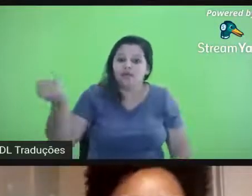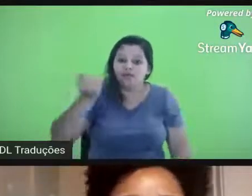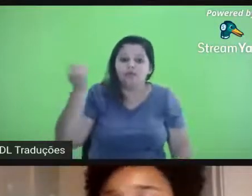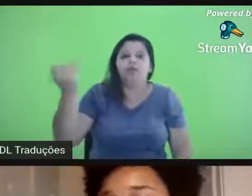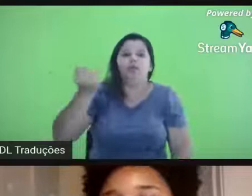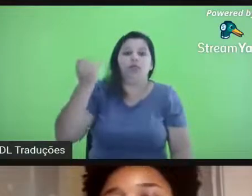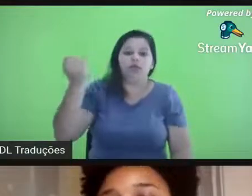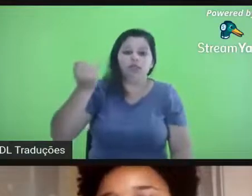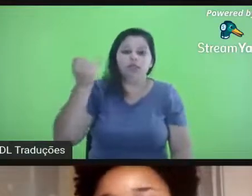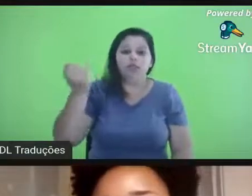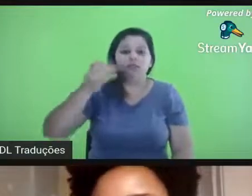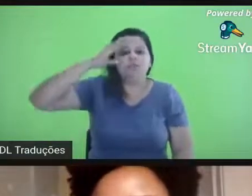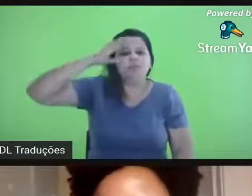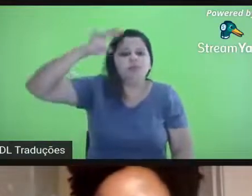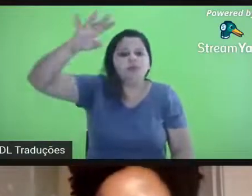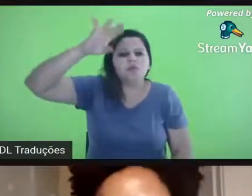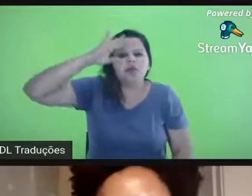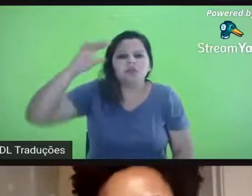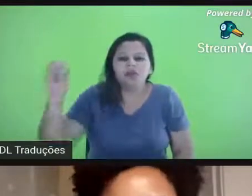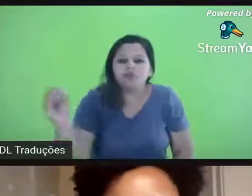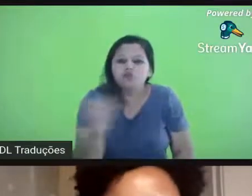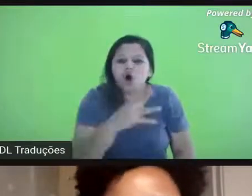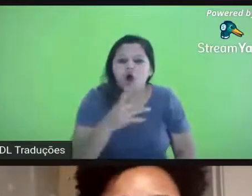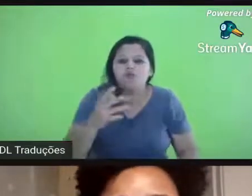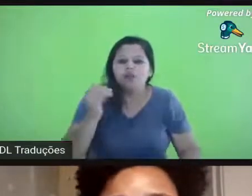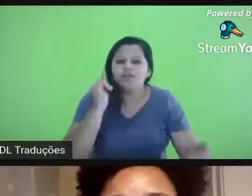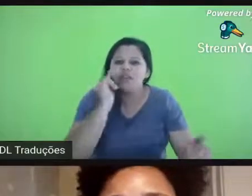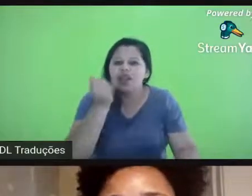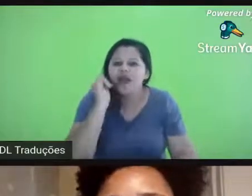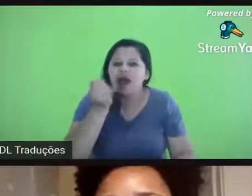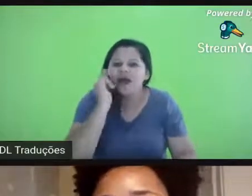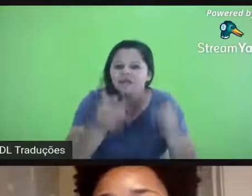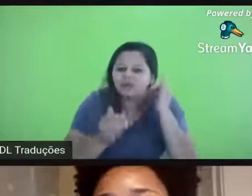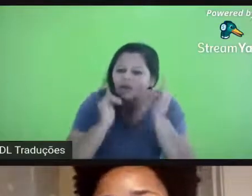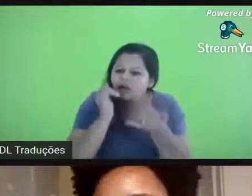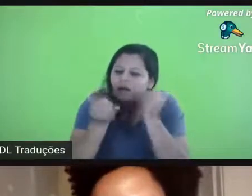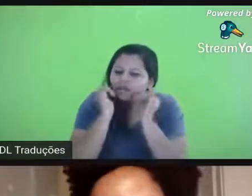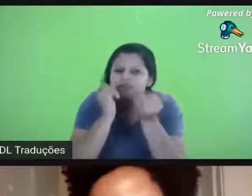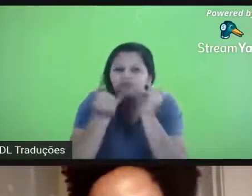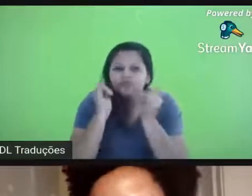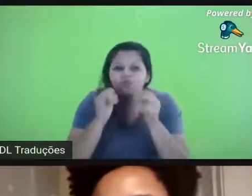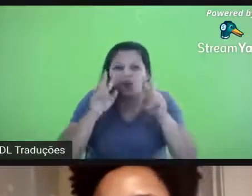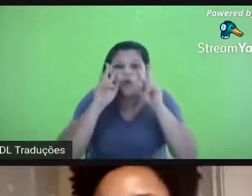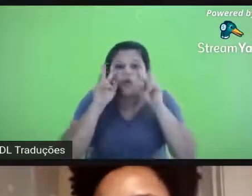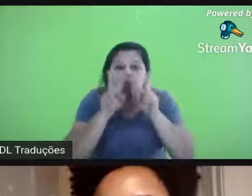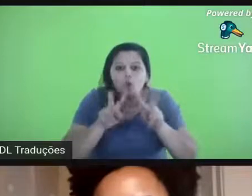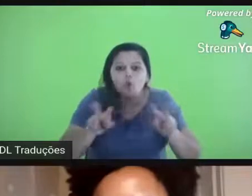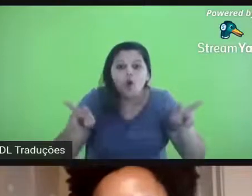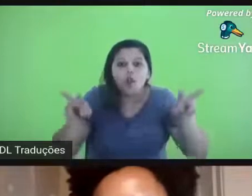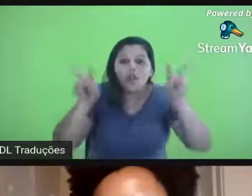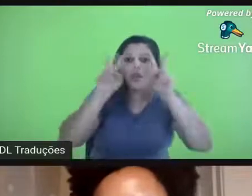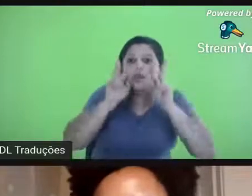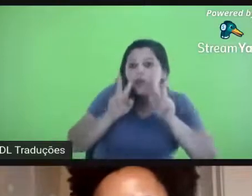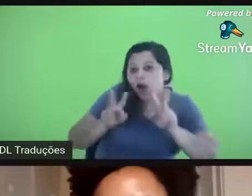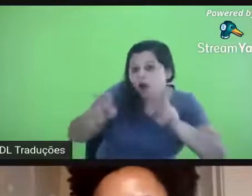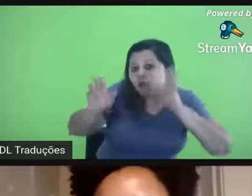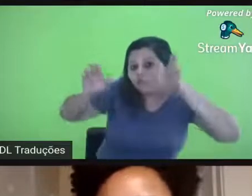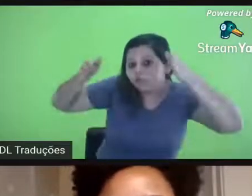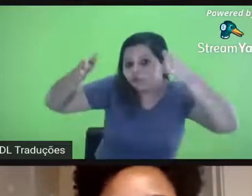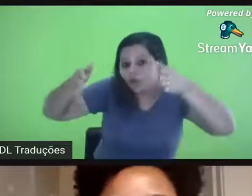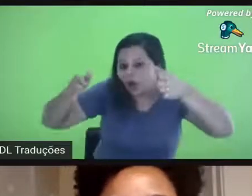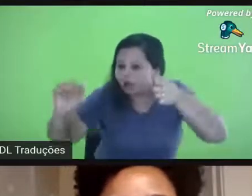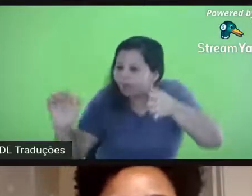se faz imaginar essas novas narrativas, né? Essas novas narrativas com um olhar para a periferia, né?